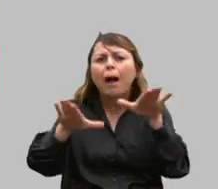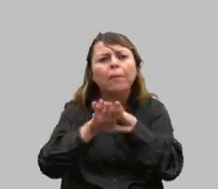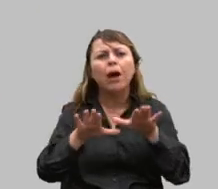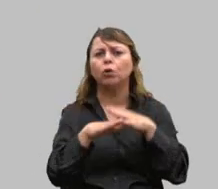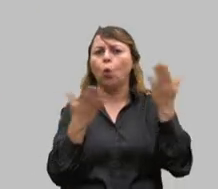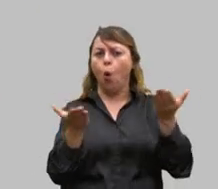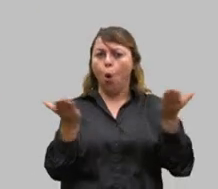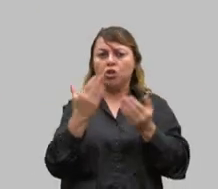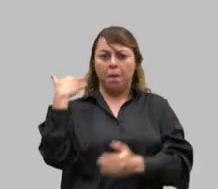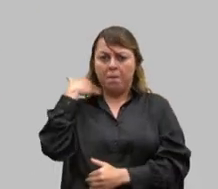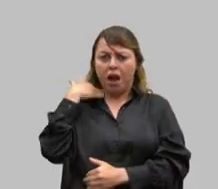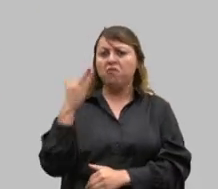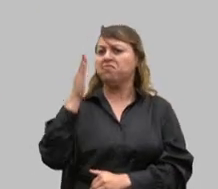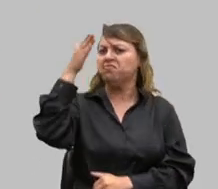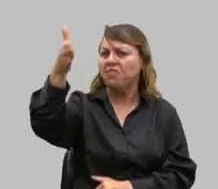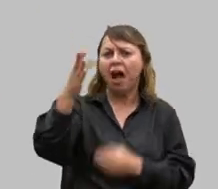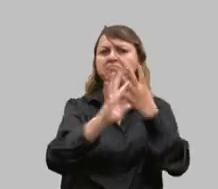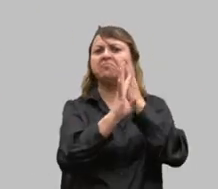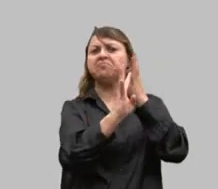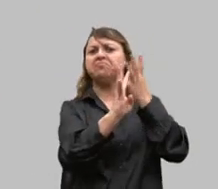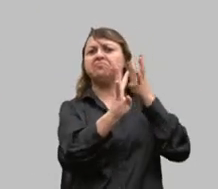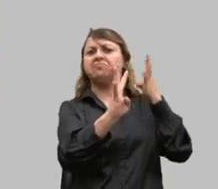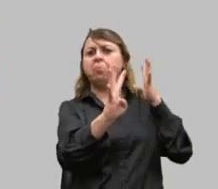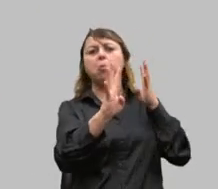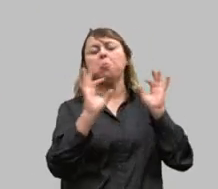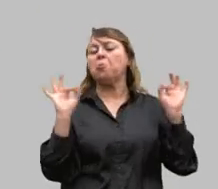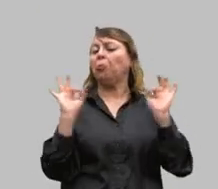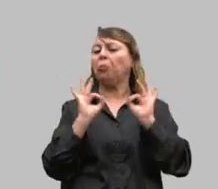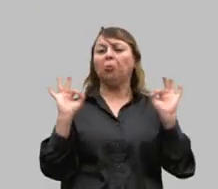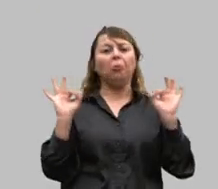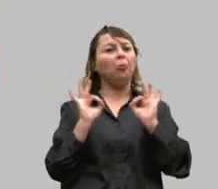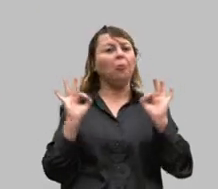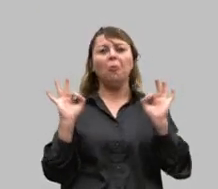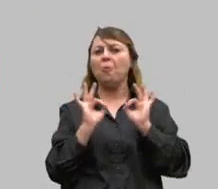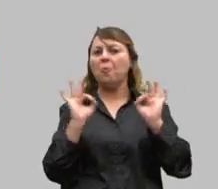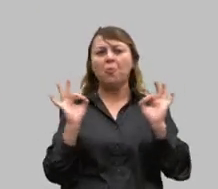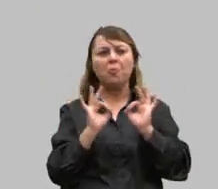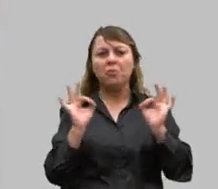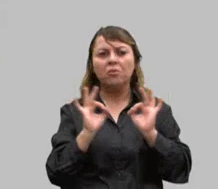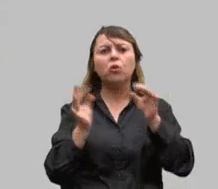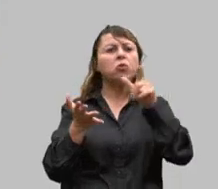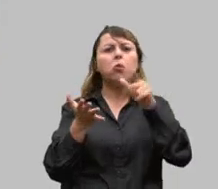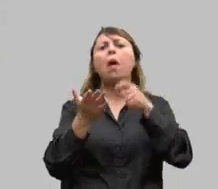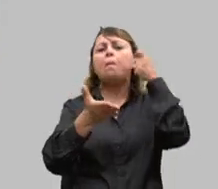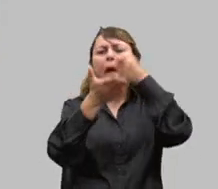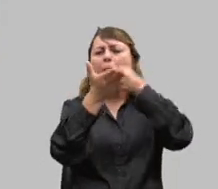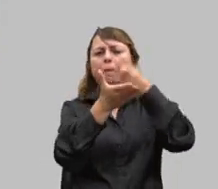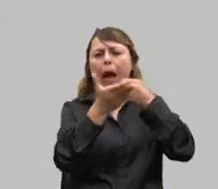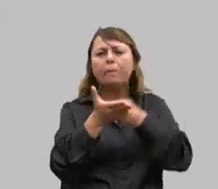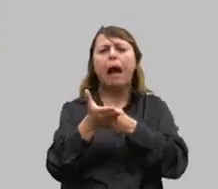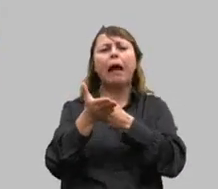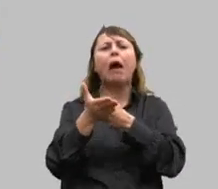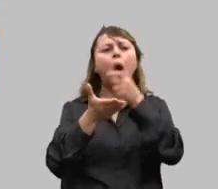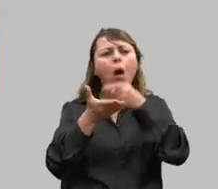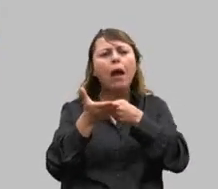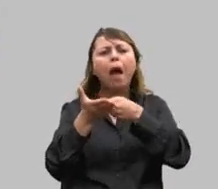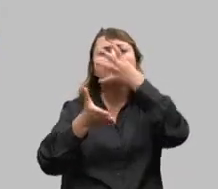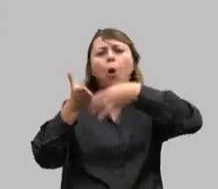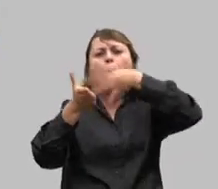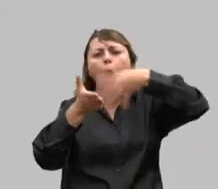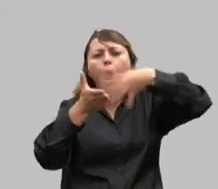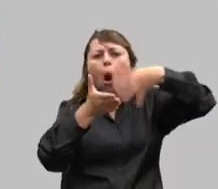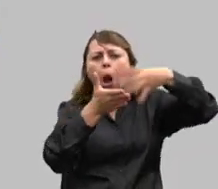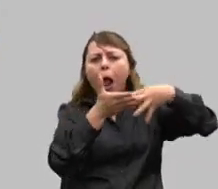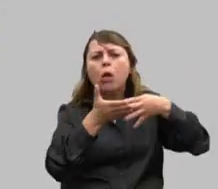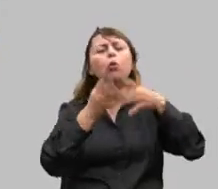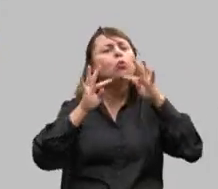ninguém mais vai na agência bancária mais então o trabalho do banco do bancário é um trabalho que está fadado a cada